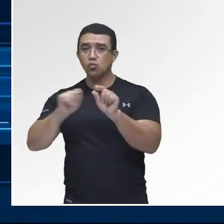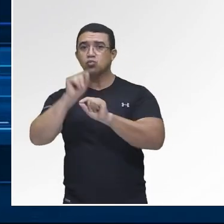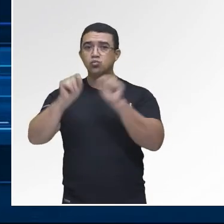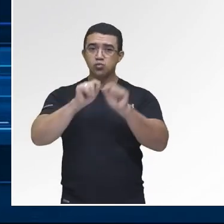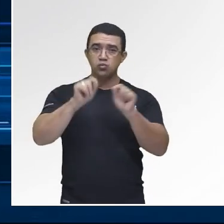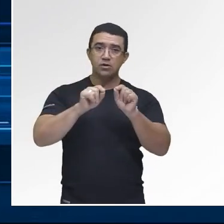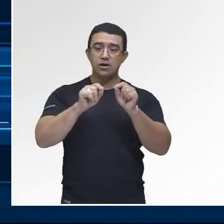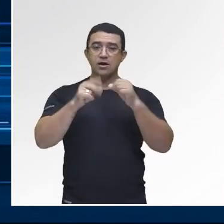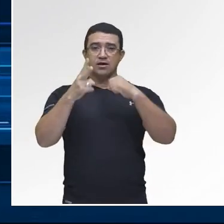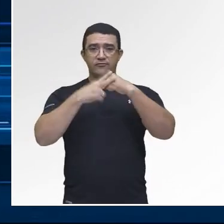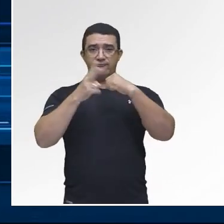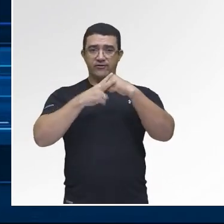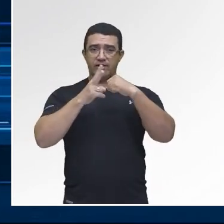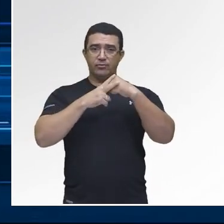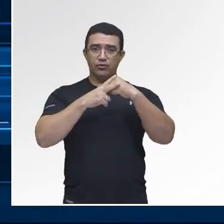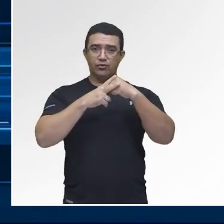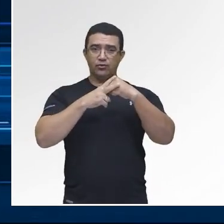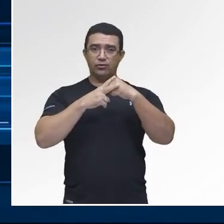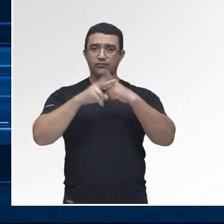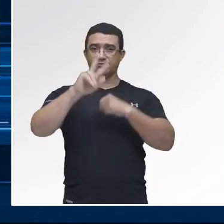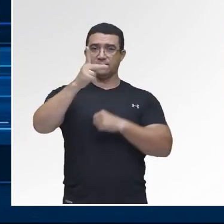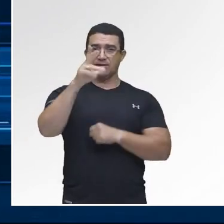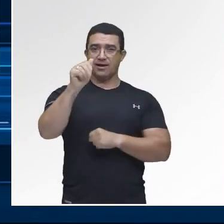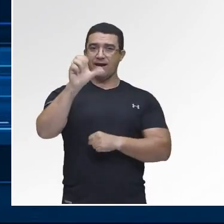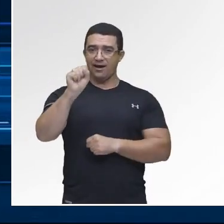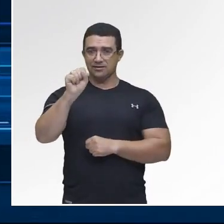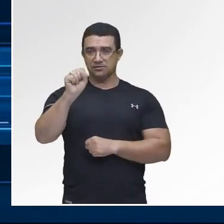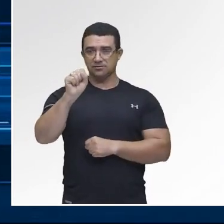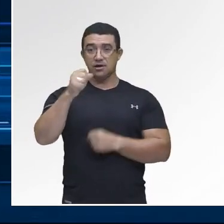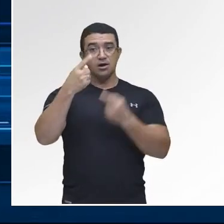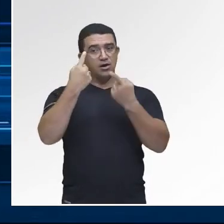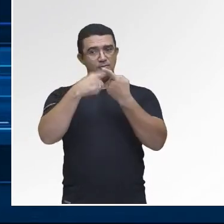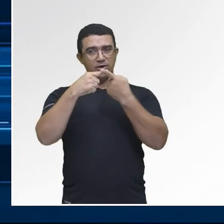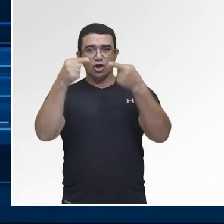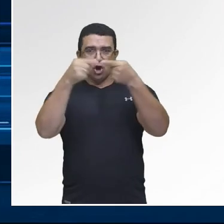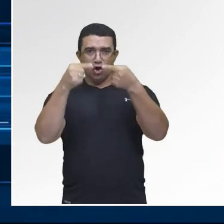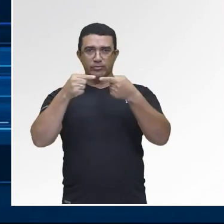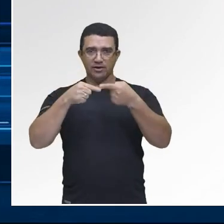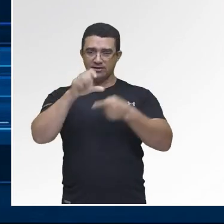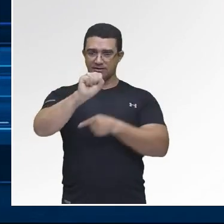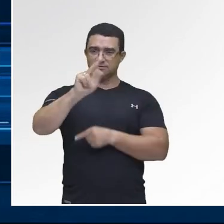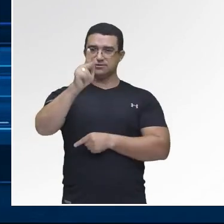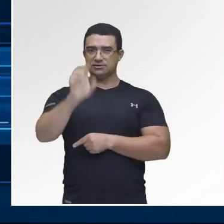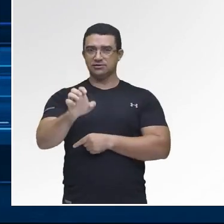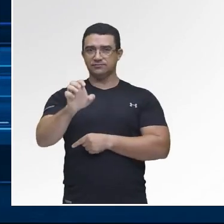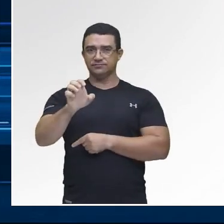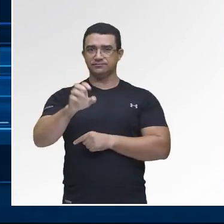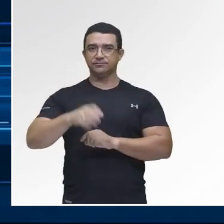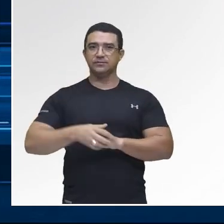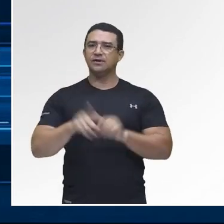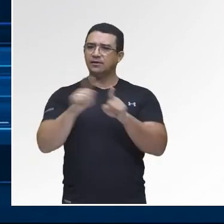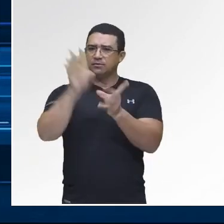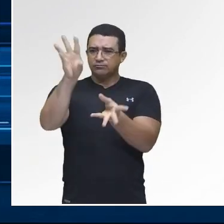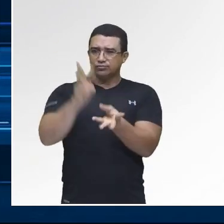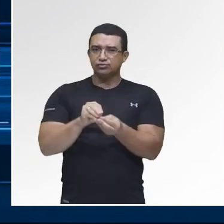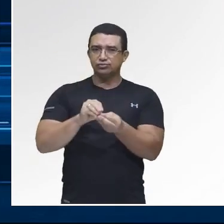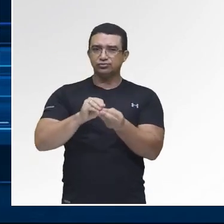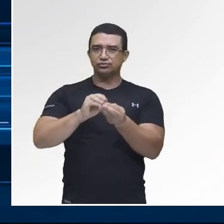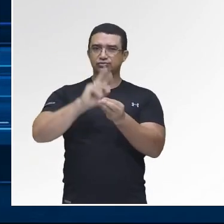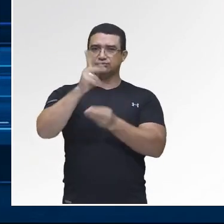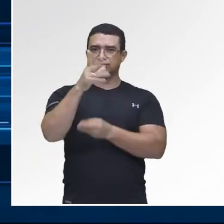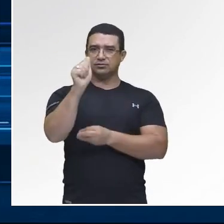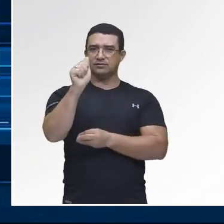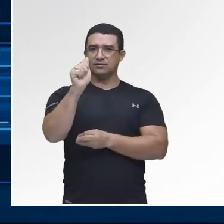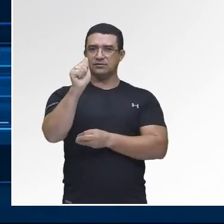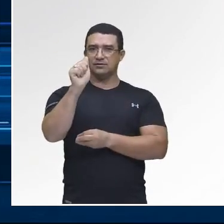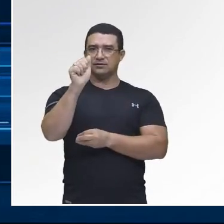o verbo have, né, no caso has, com o not na forma abreviada, hasn't. She